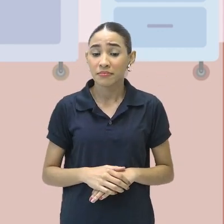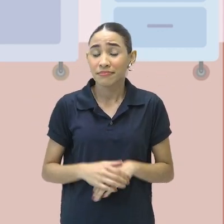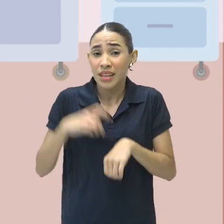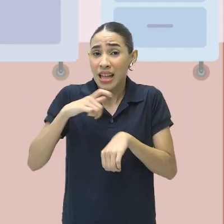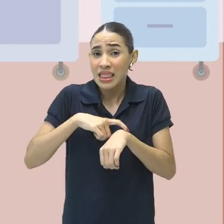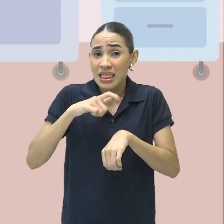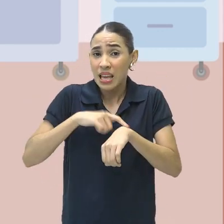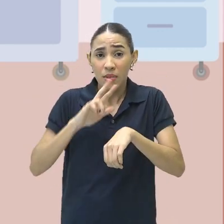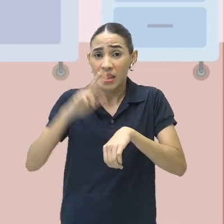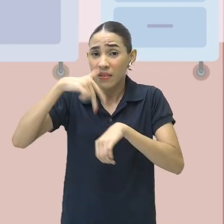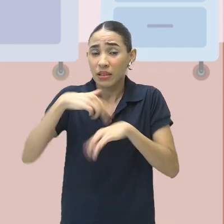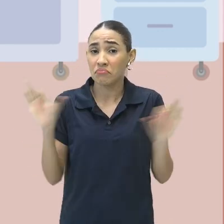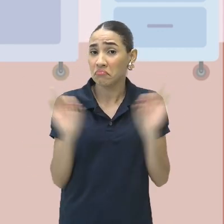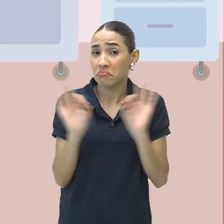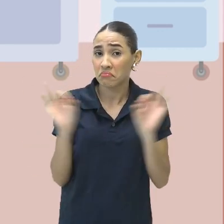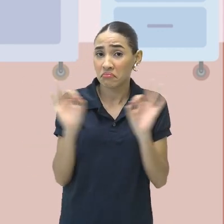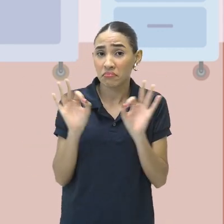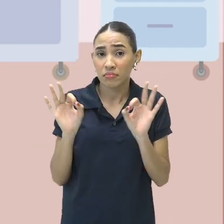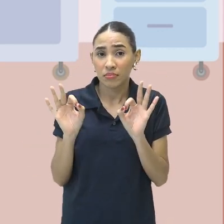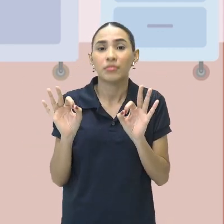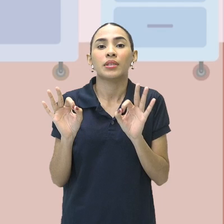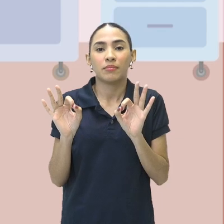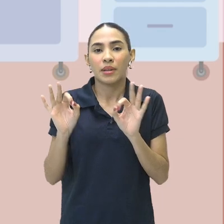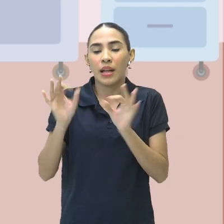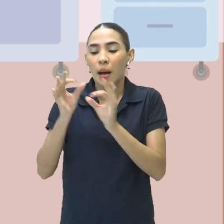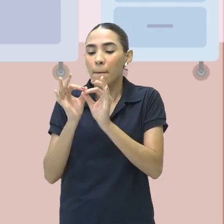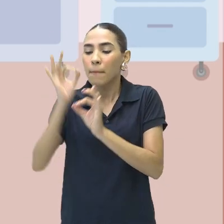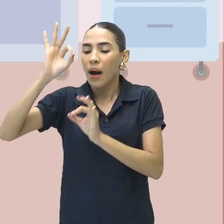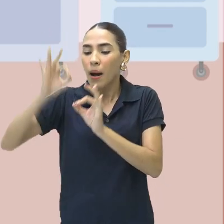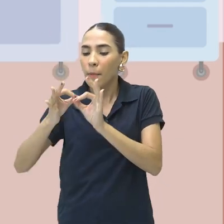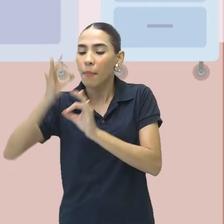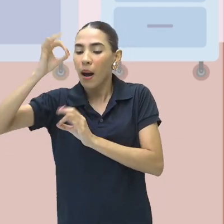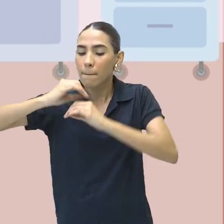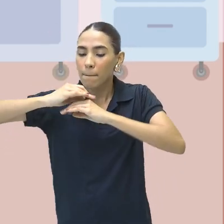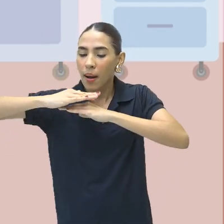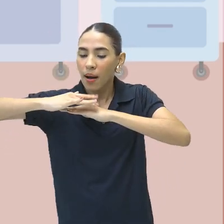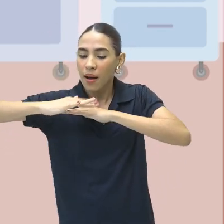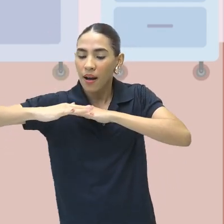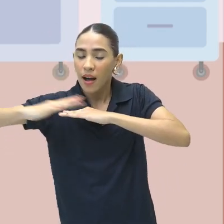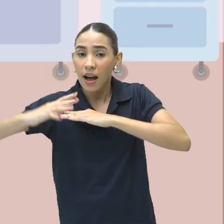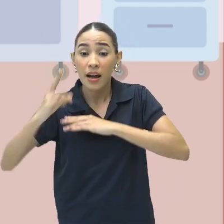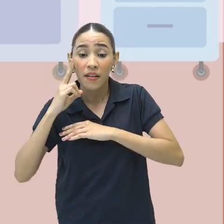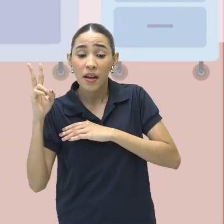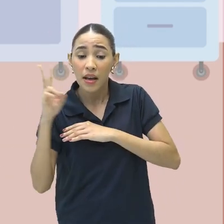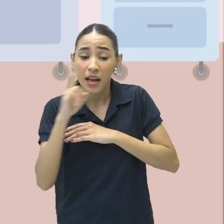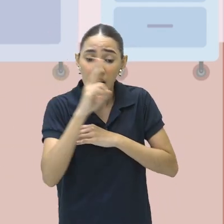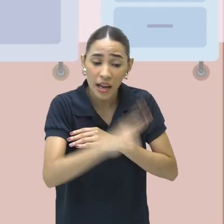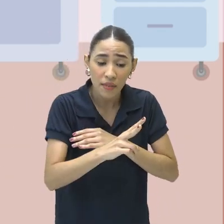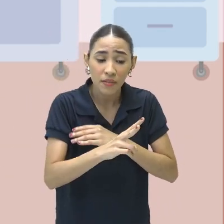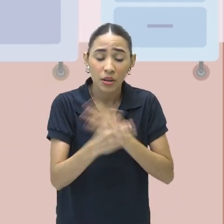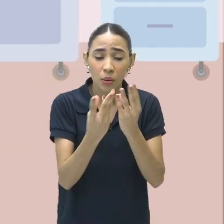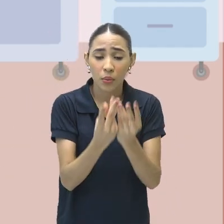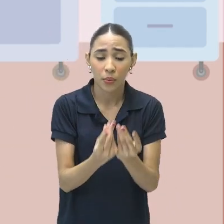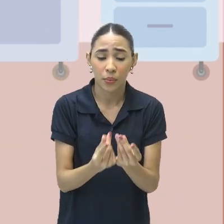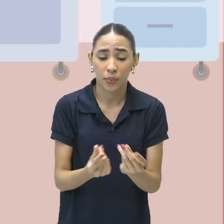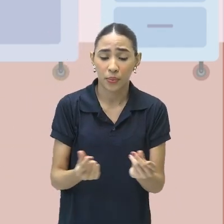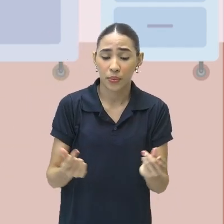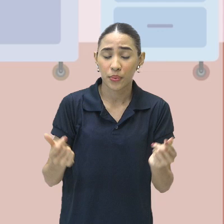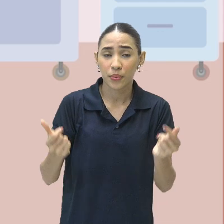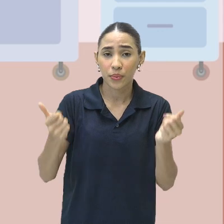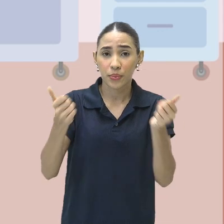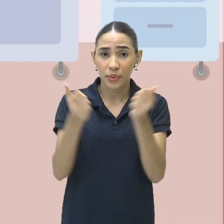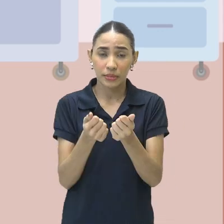de se levantar. Ela já desfazia o desenho escuro dos sapatos e ele viu seus pés desaparecendo, sumindo as